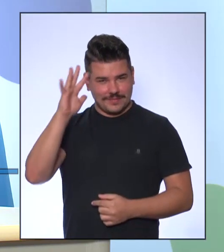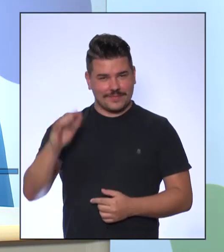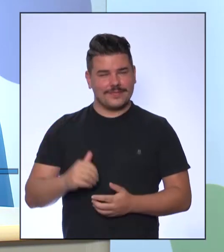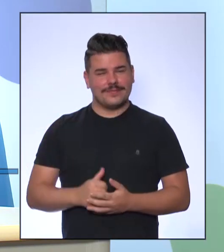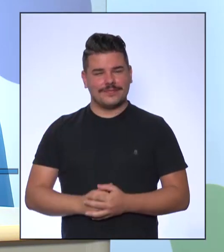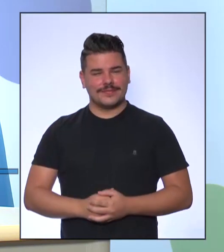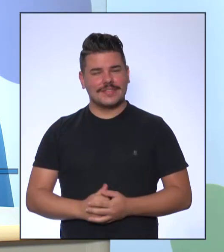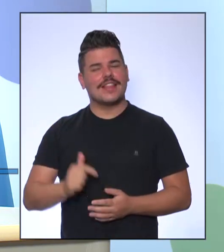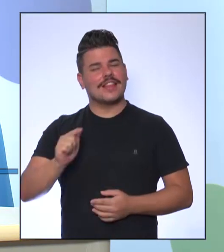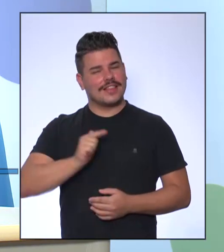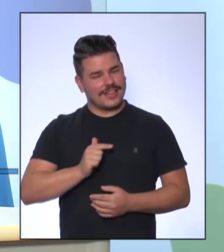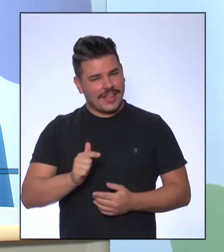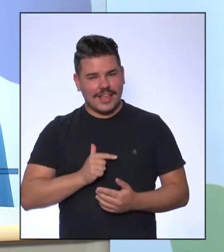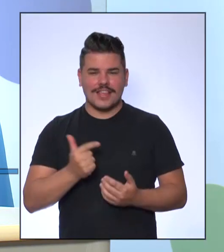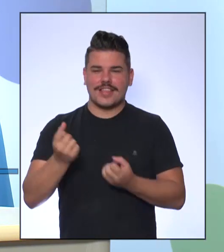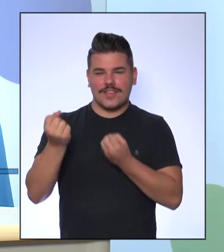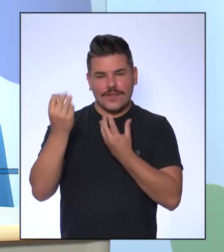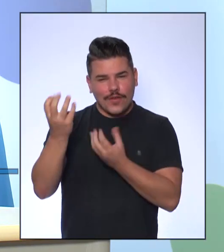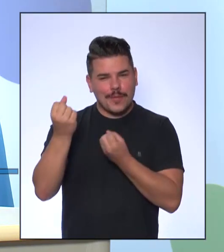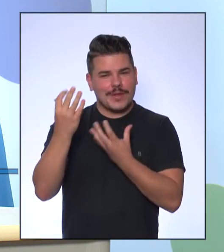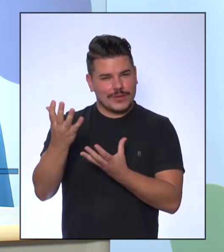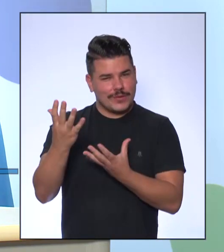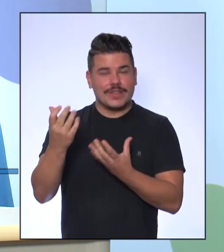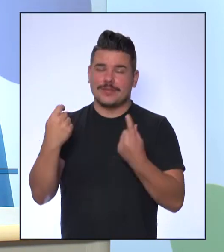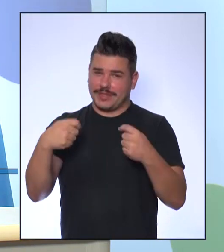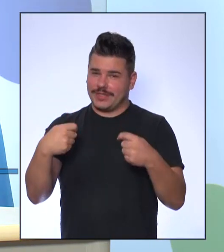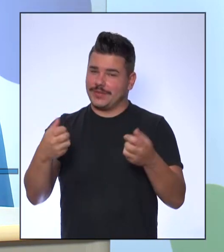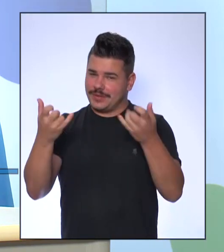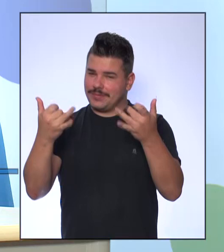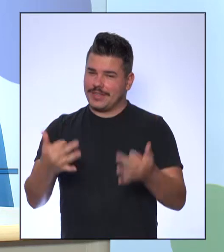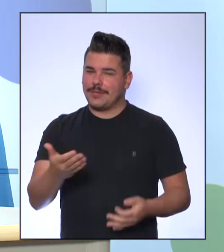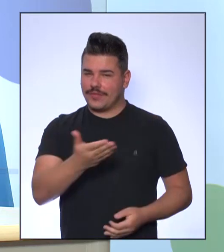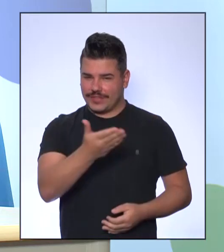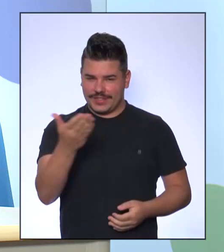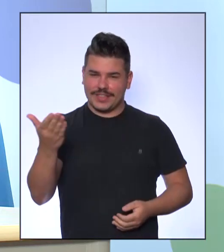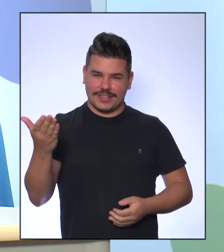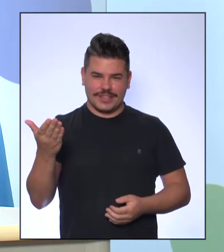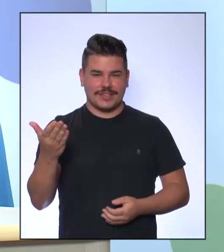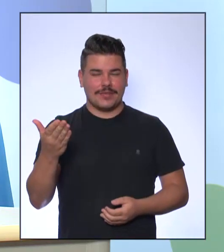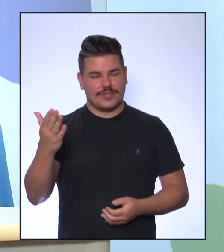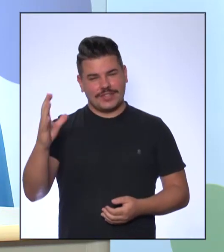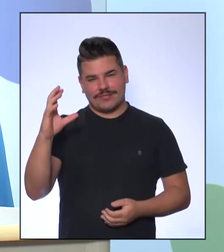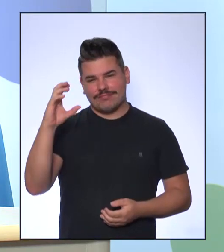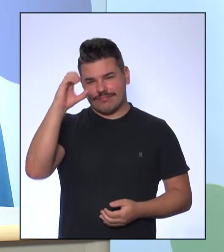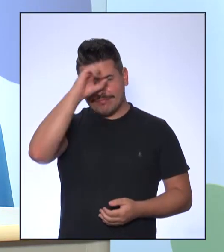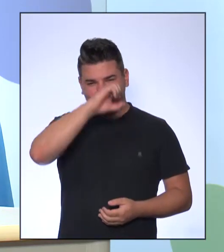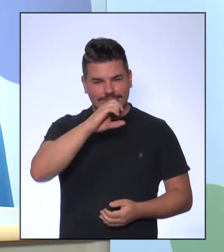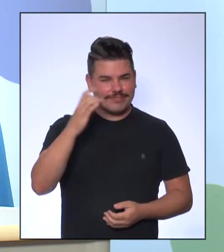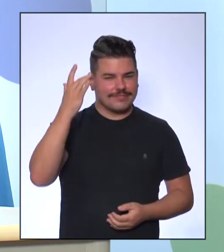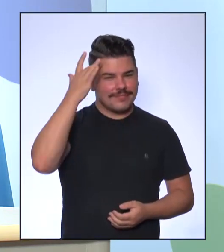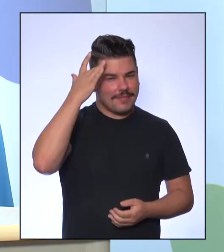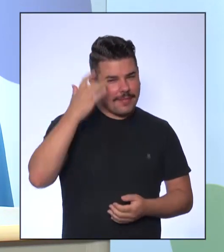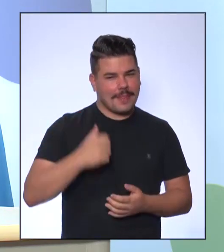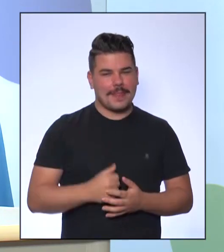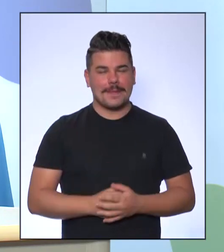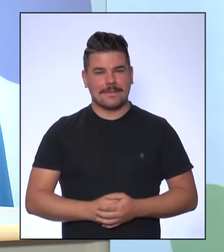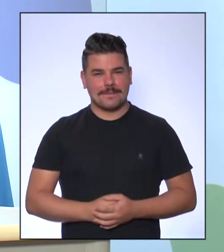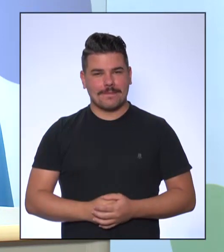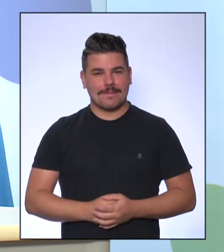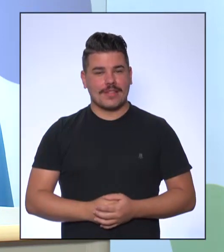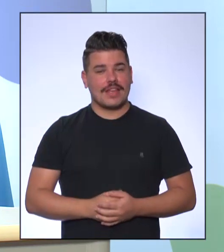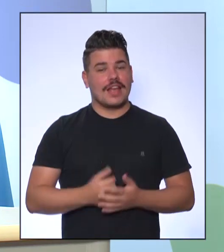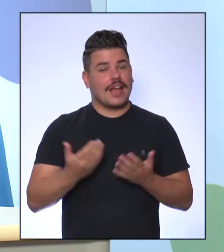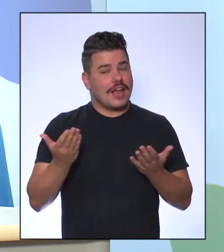Algumas informações, né, antes eu gostaria de trazer para todos aqui. A primeira informação é que